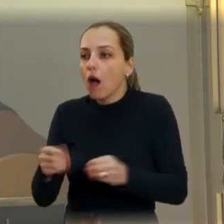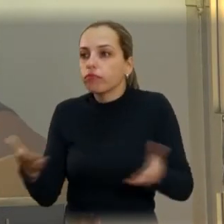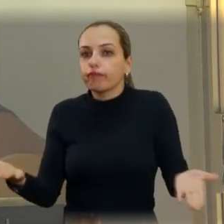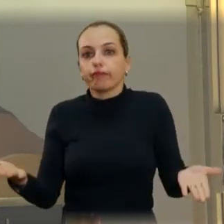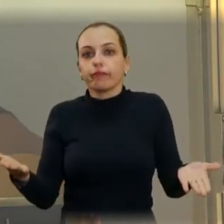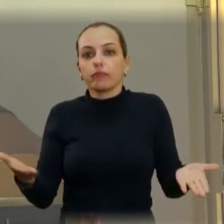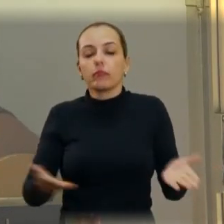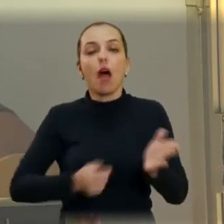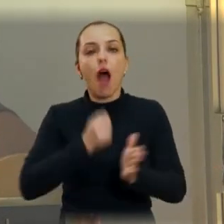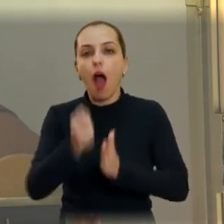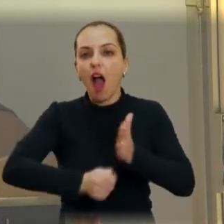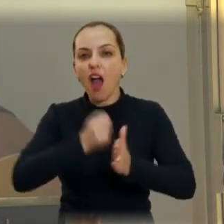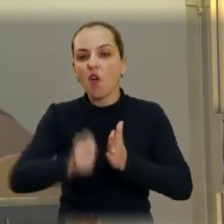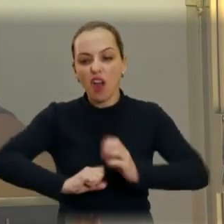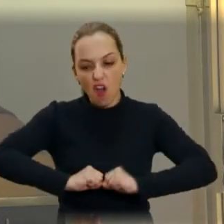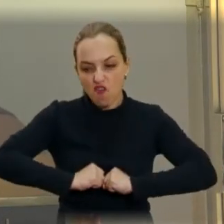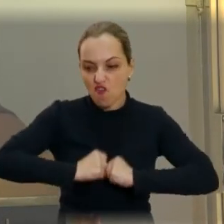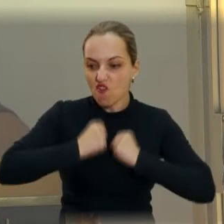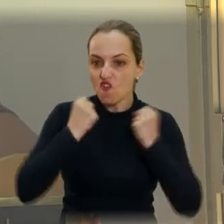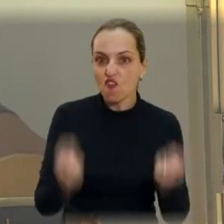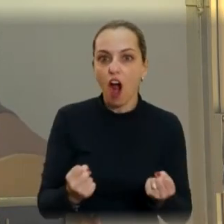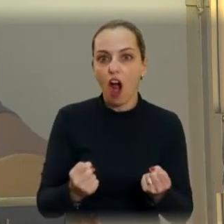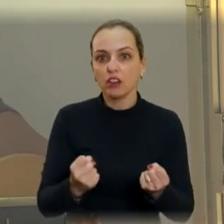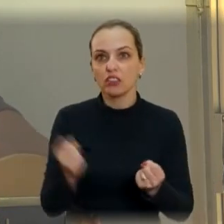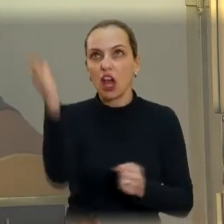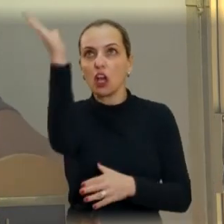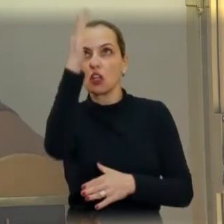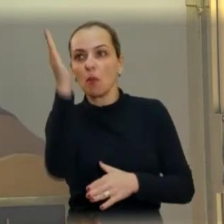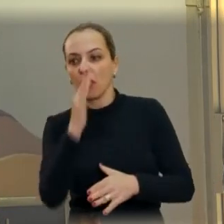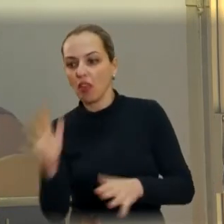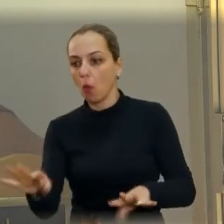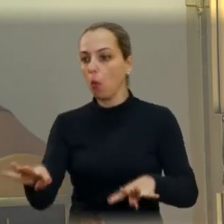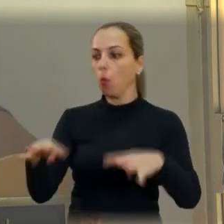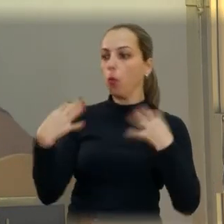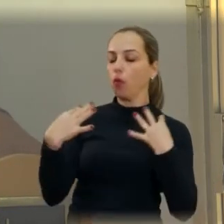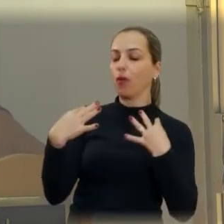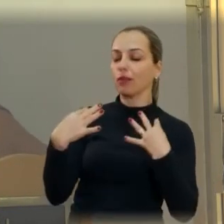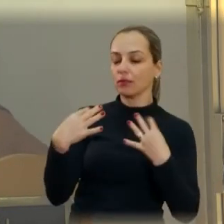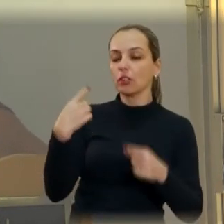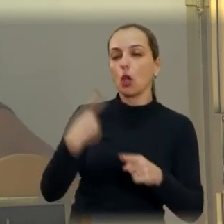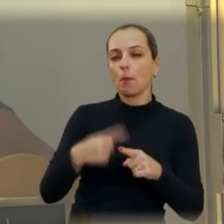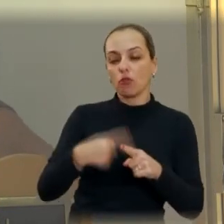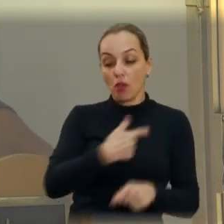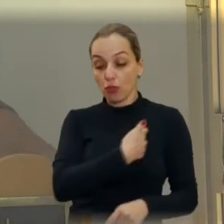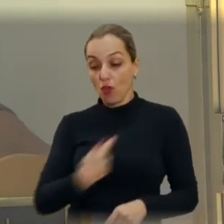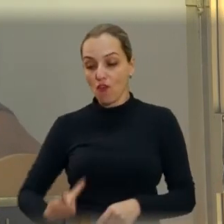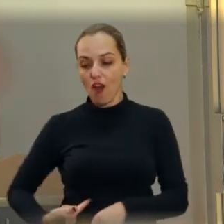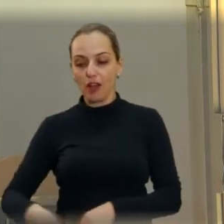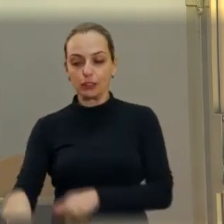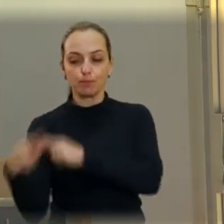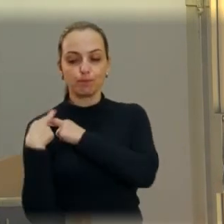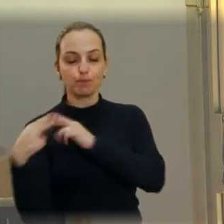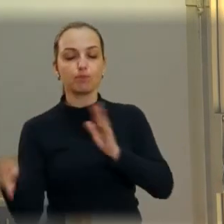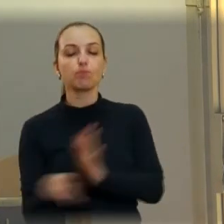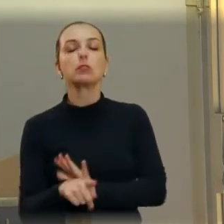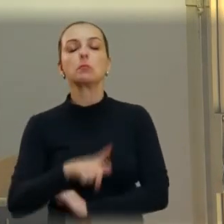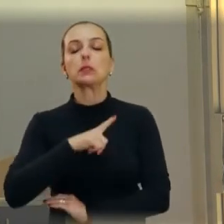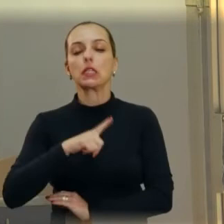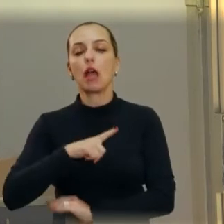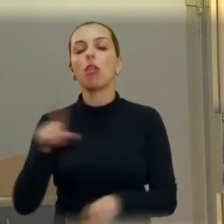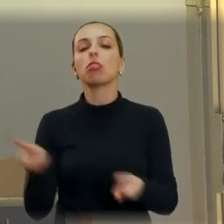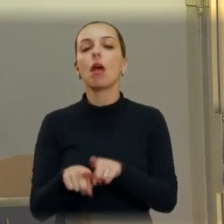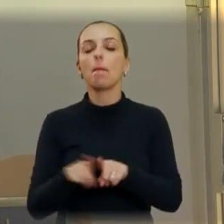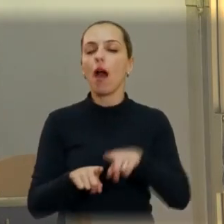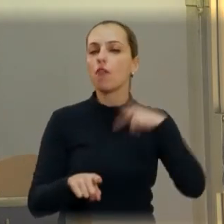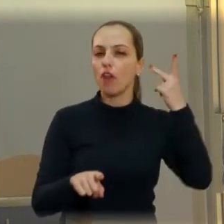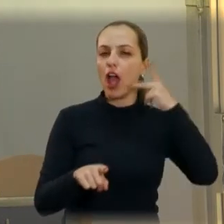fica! Araraquara está forte! É bem vista no cenário nacional. e porque nós temos um governo responsável. E ainda temos vereadores